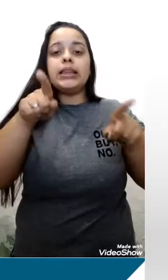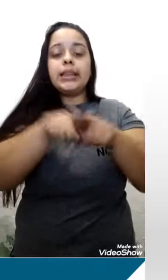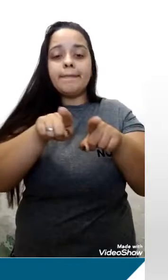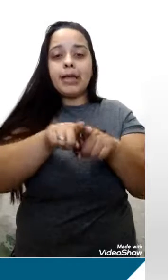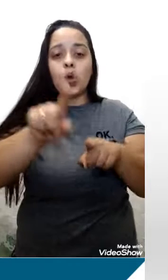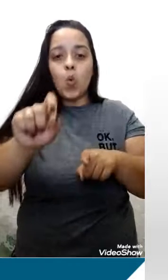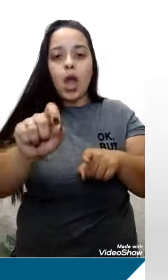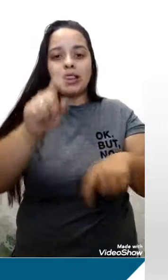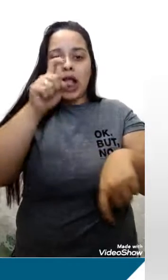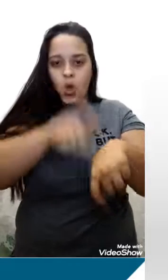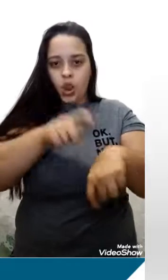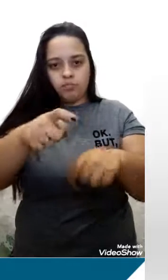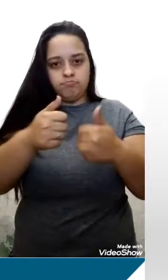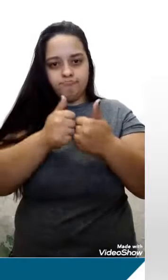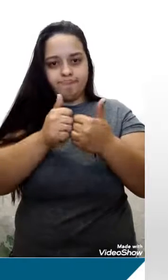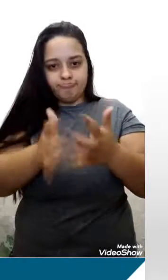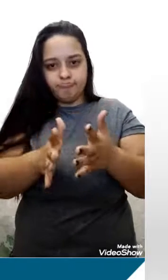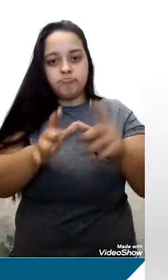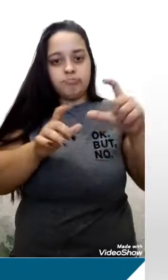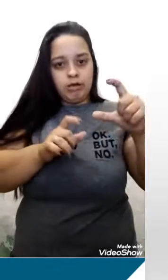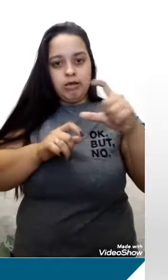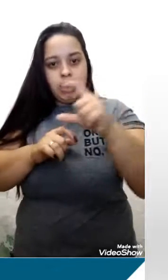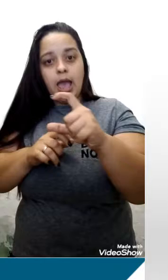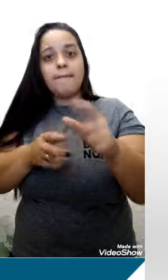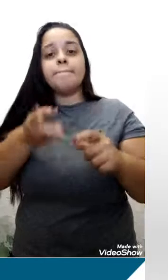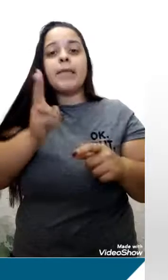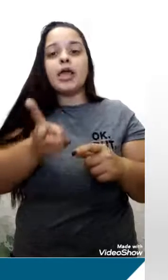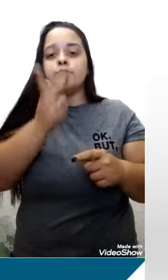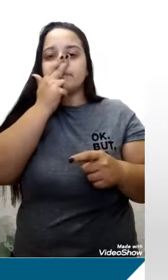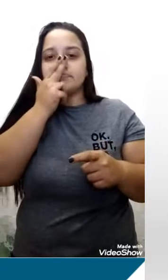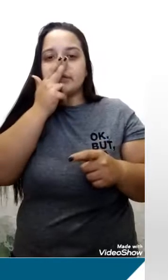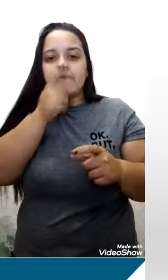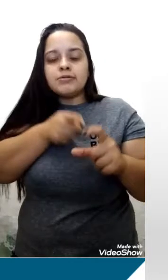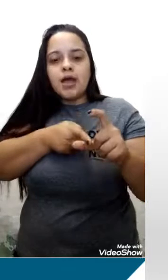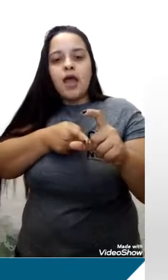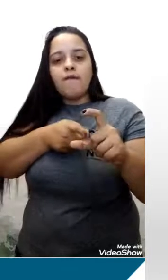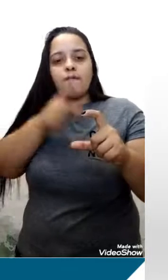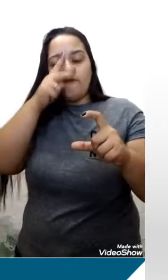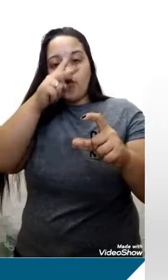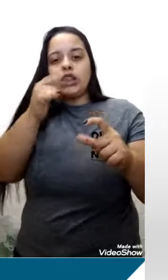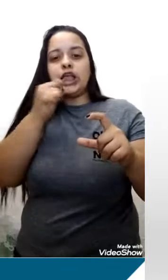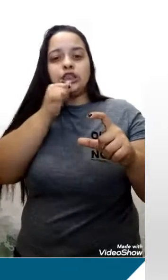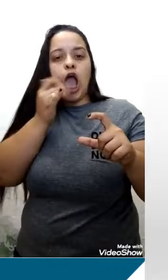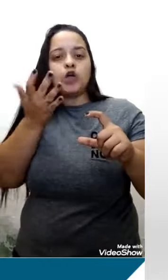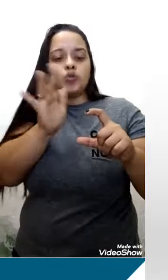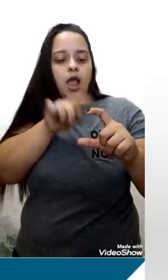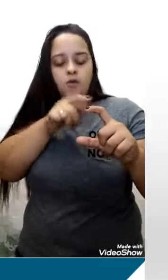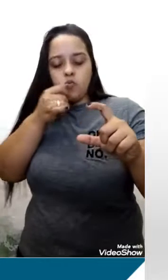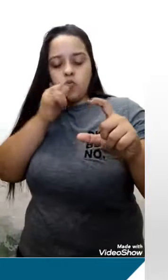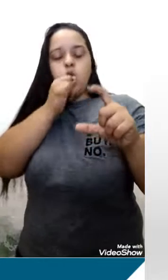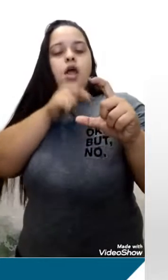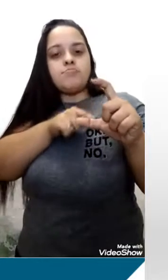Dizemos também que ao realizar trabalho sobre o corpo é o mesmo que transferir energia para esse corpo,